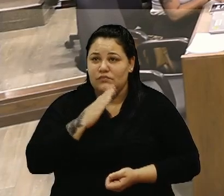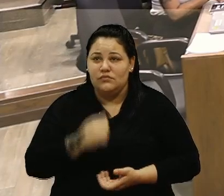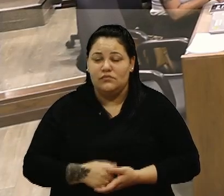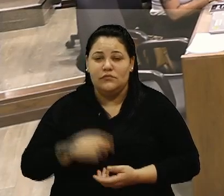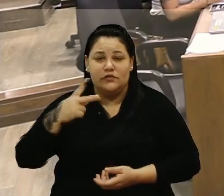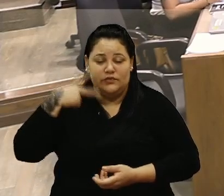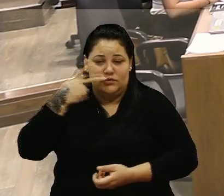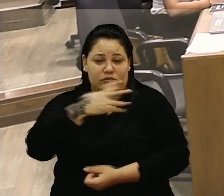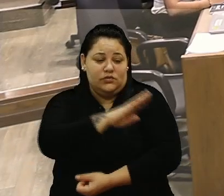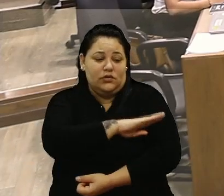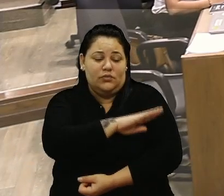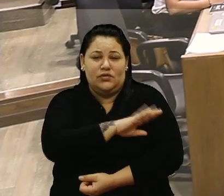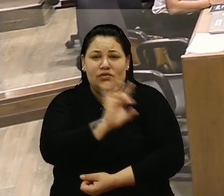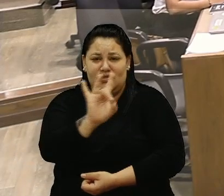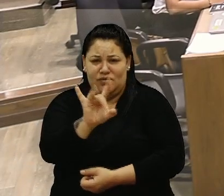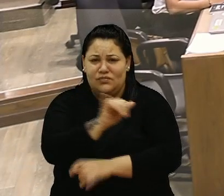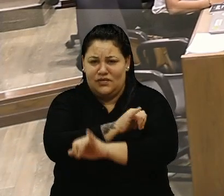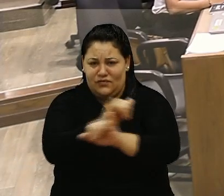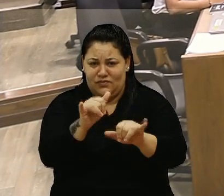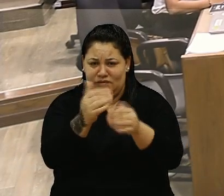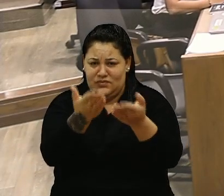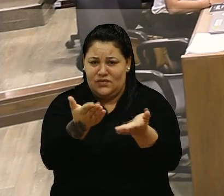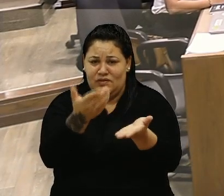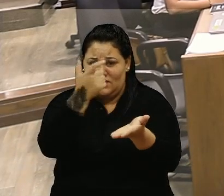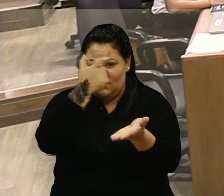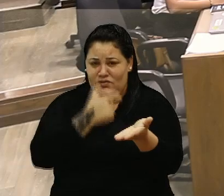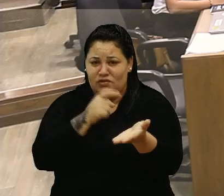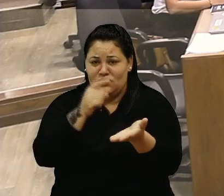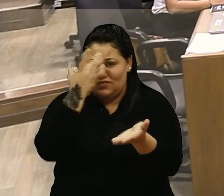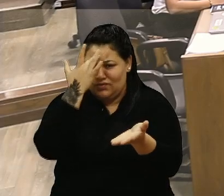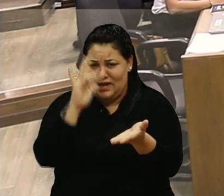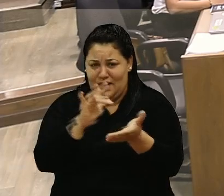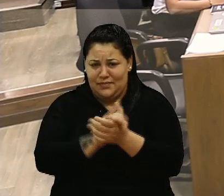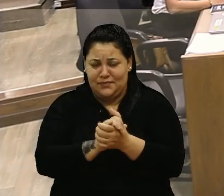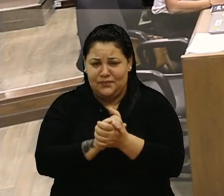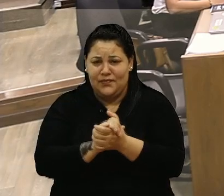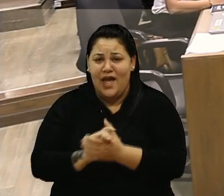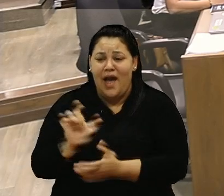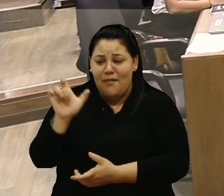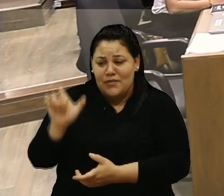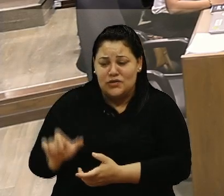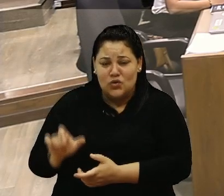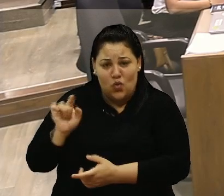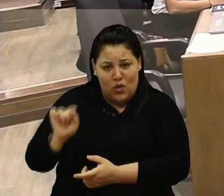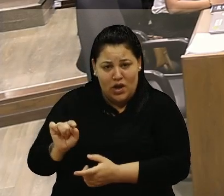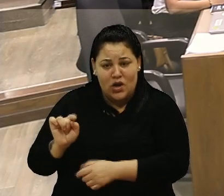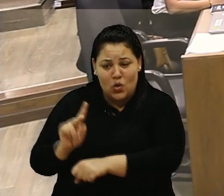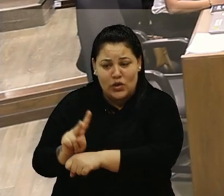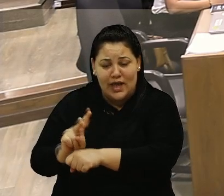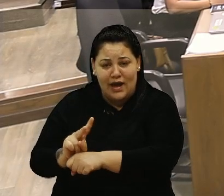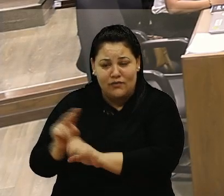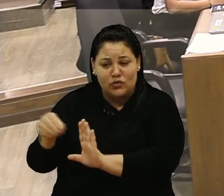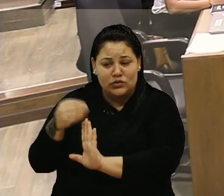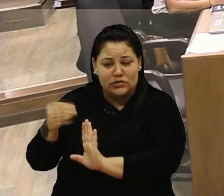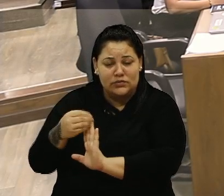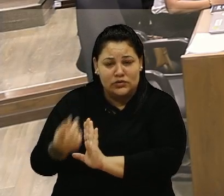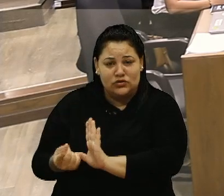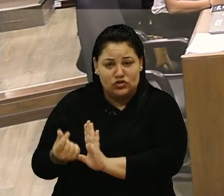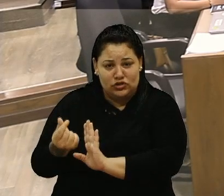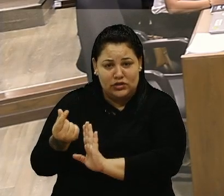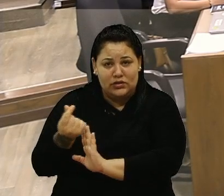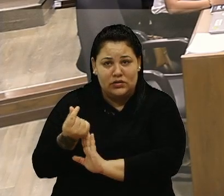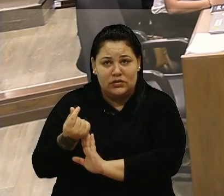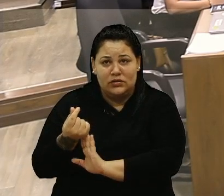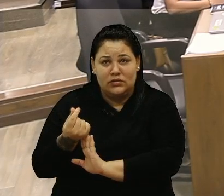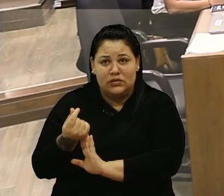Ramon, só para lhe dar uma informação, talvez o senhor não saiba, né? A pessoa que cuidava do orçamento da Secretaria Municipal de